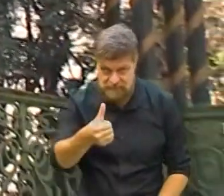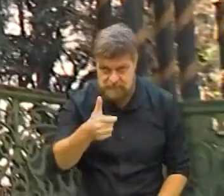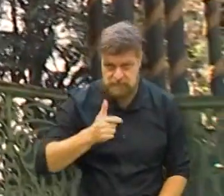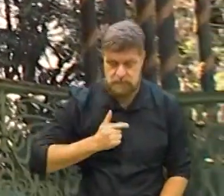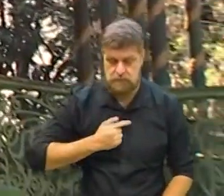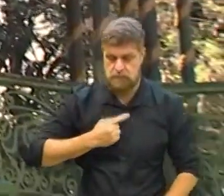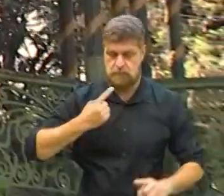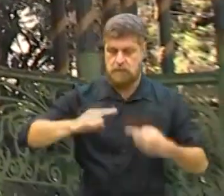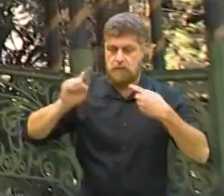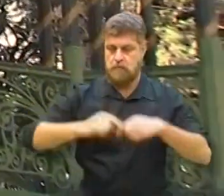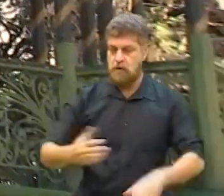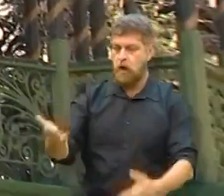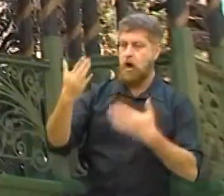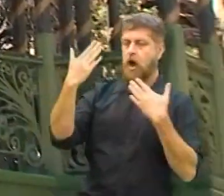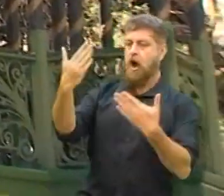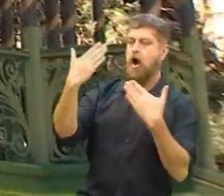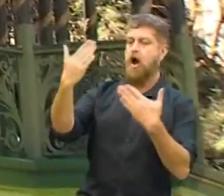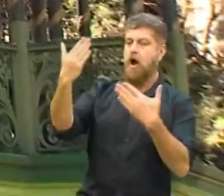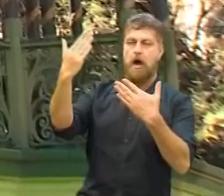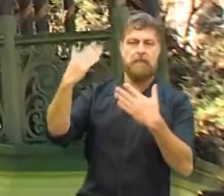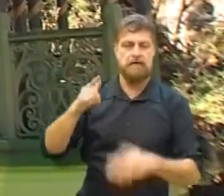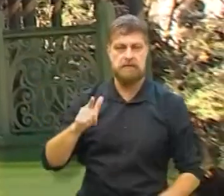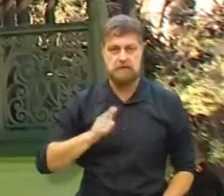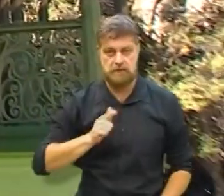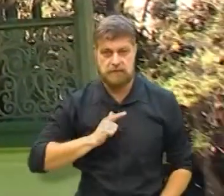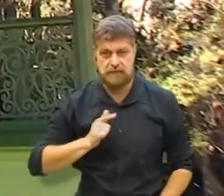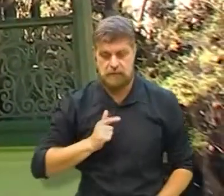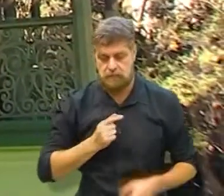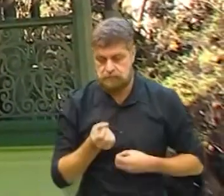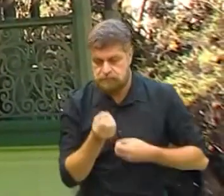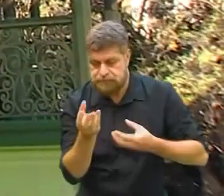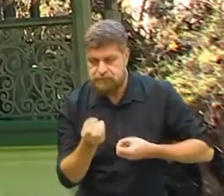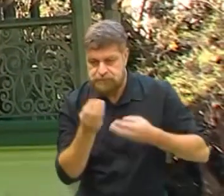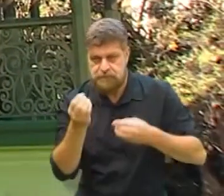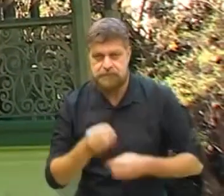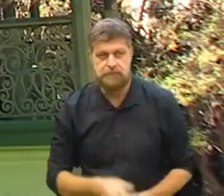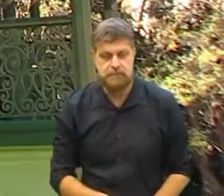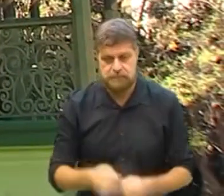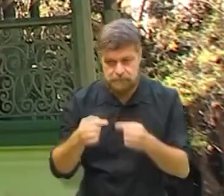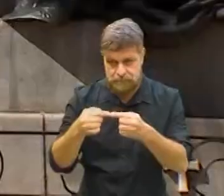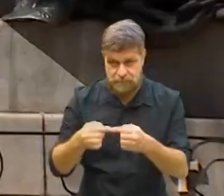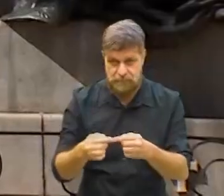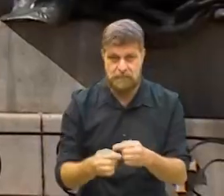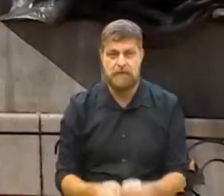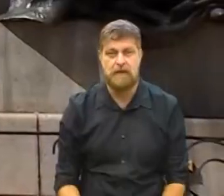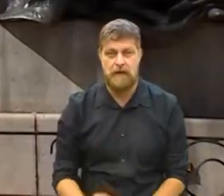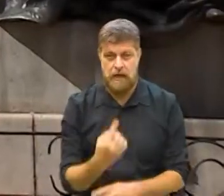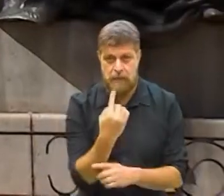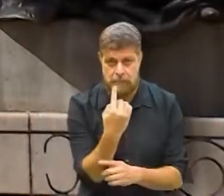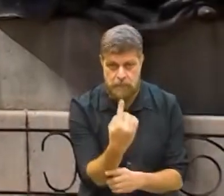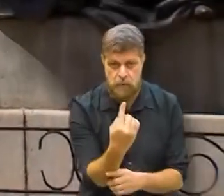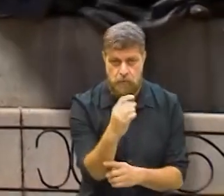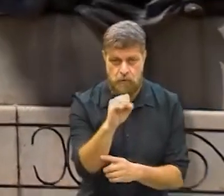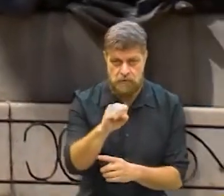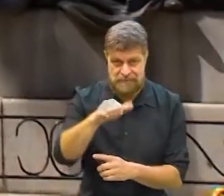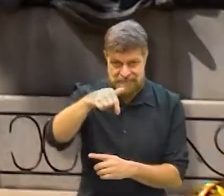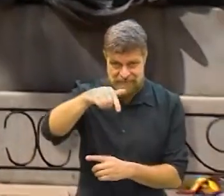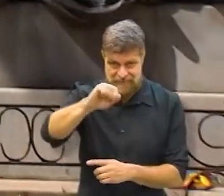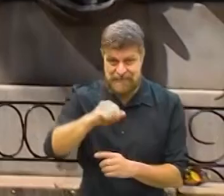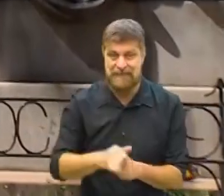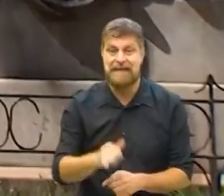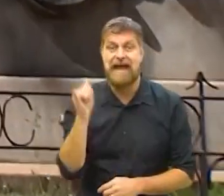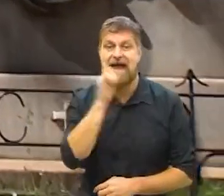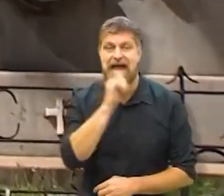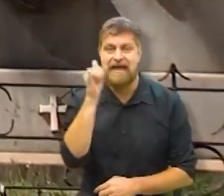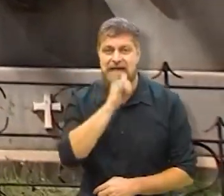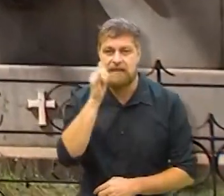1896. Foi compositor de óperas e dedicou a maior parte de sua produção musical a este gênero. Bom, em 1870